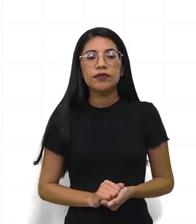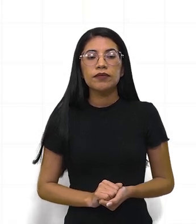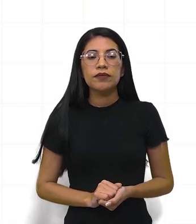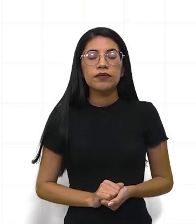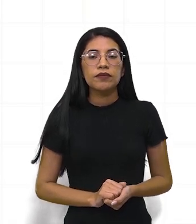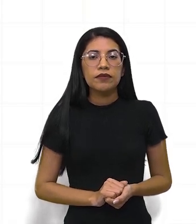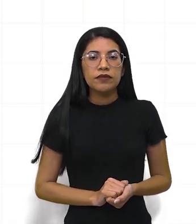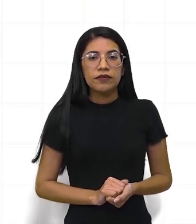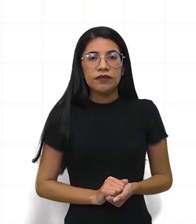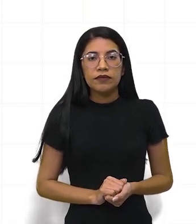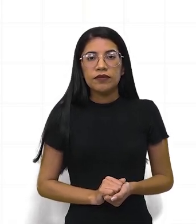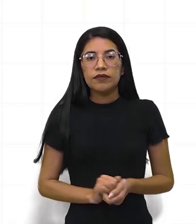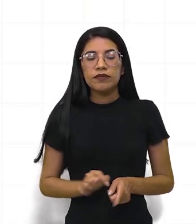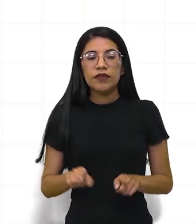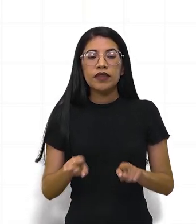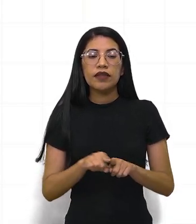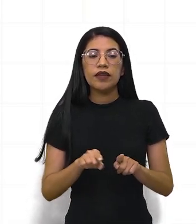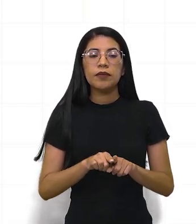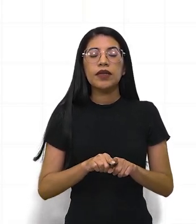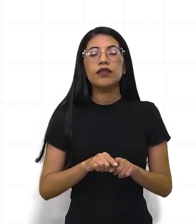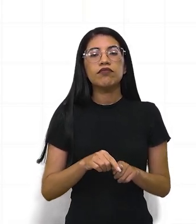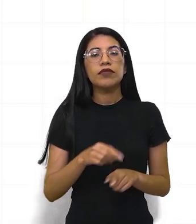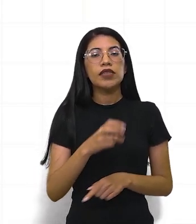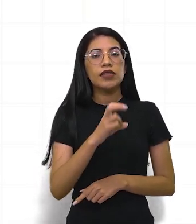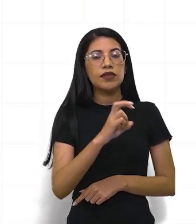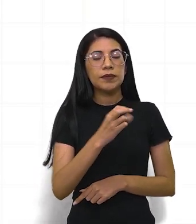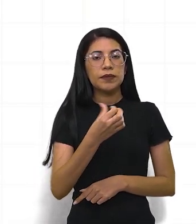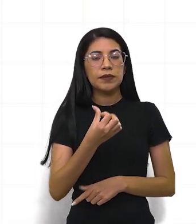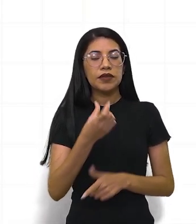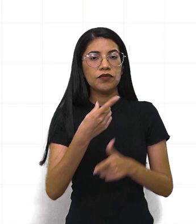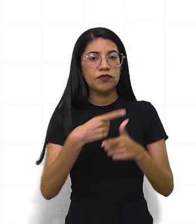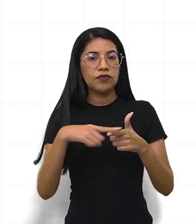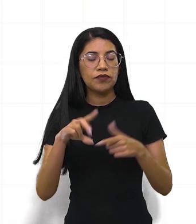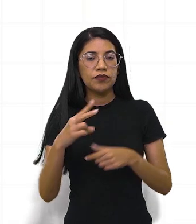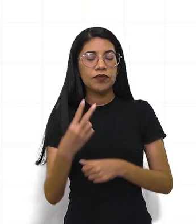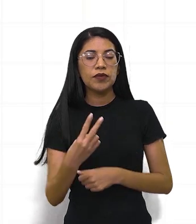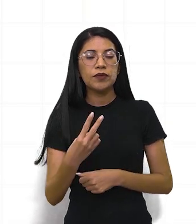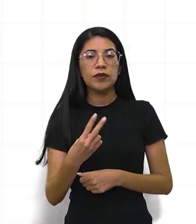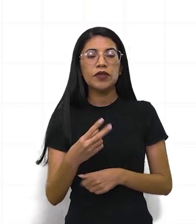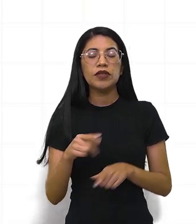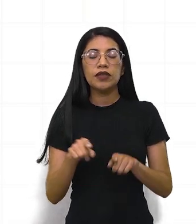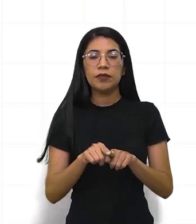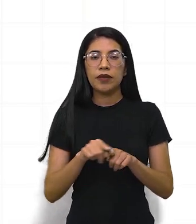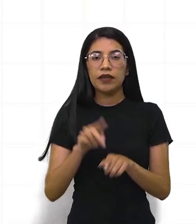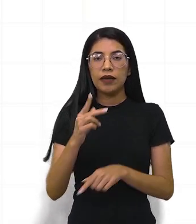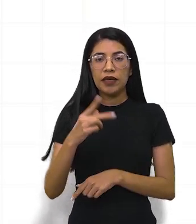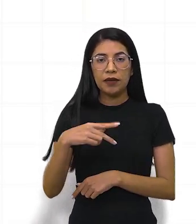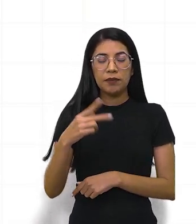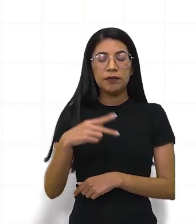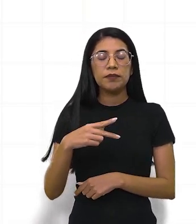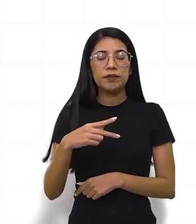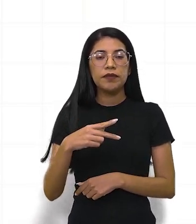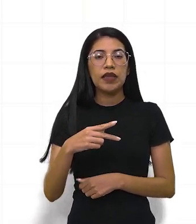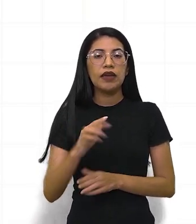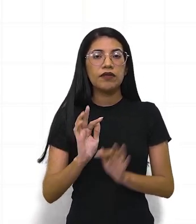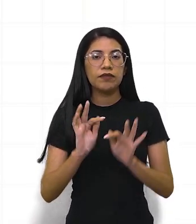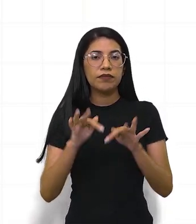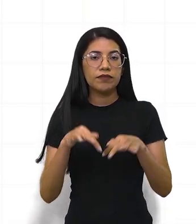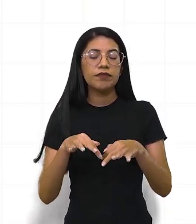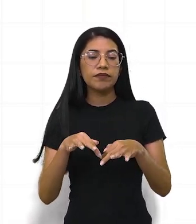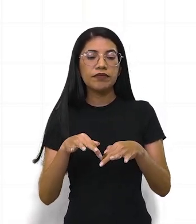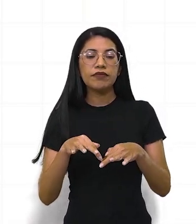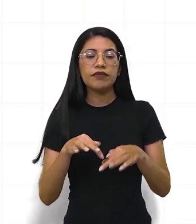como 2 é divisor de 56, porque 56 é par, termina em 6, então pronto, 2 é divisor.